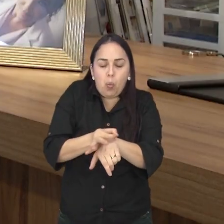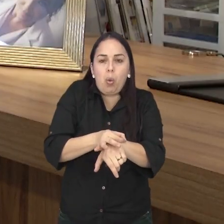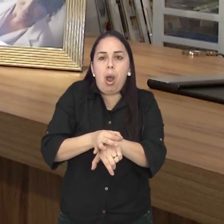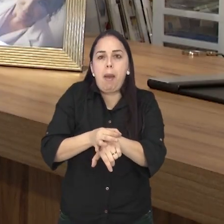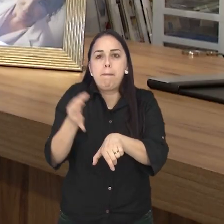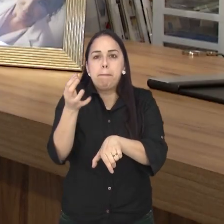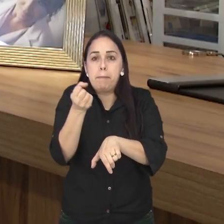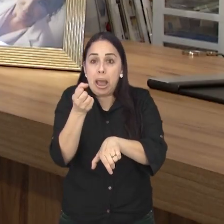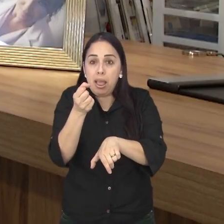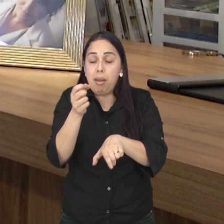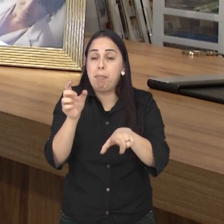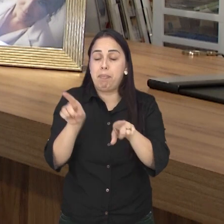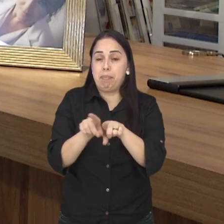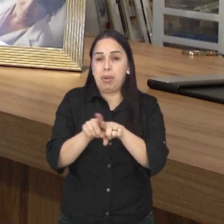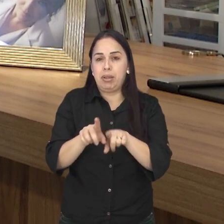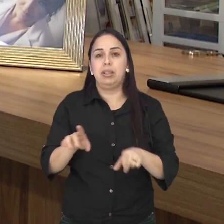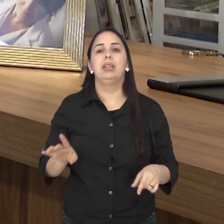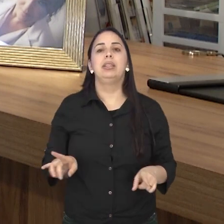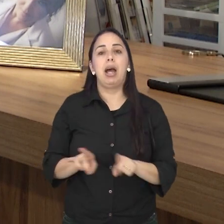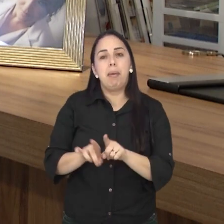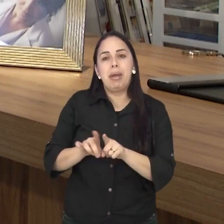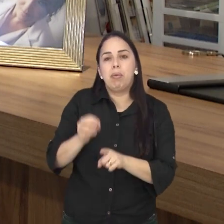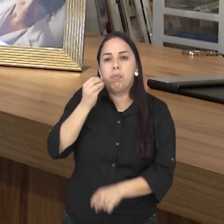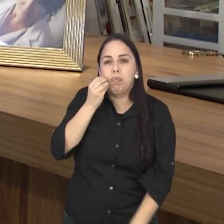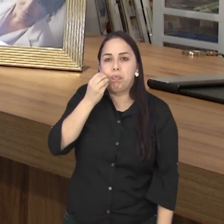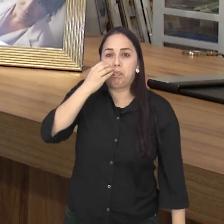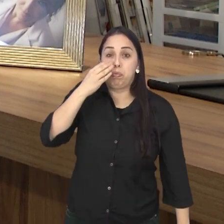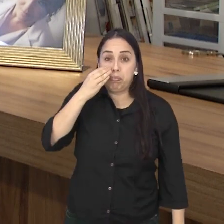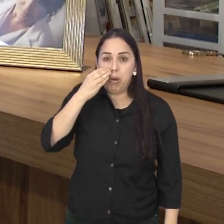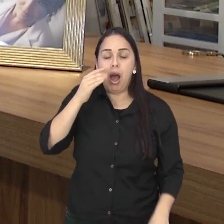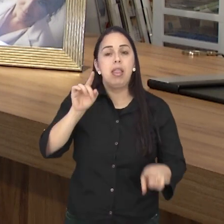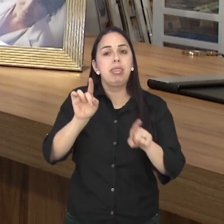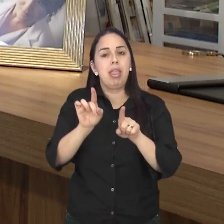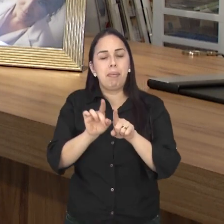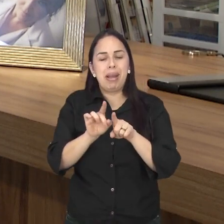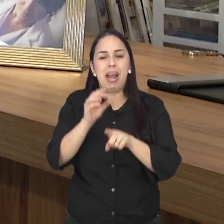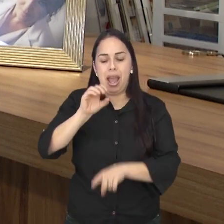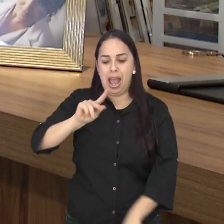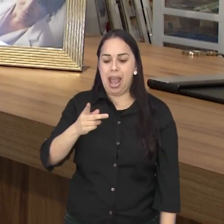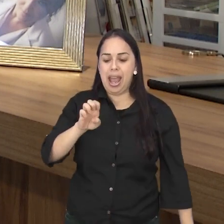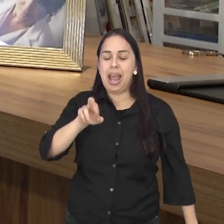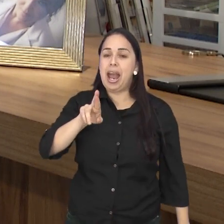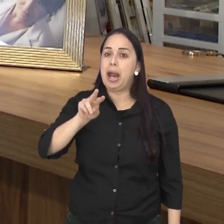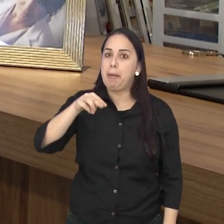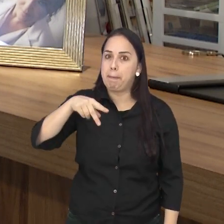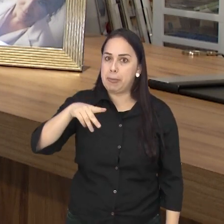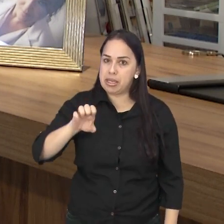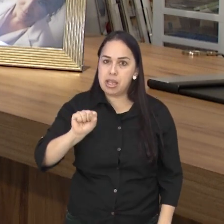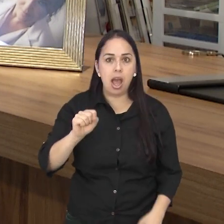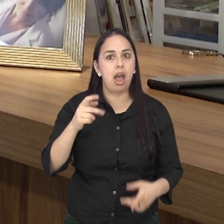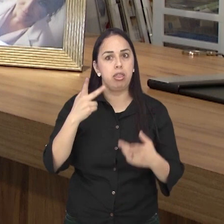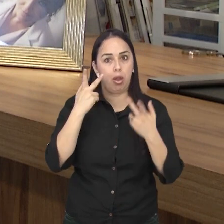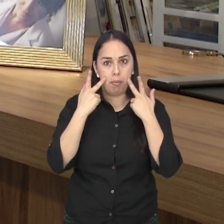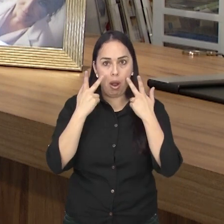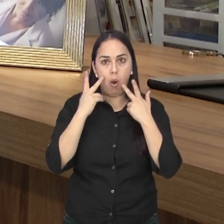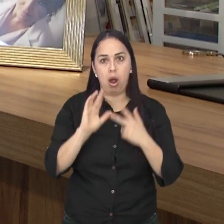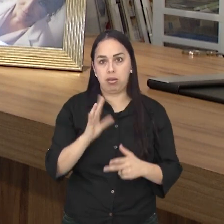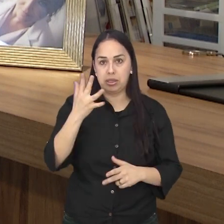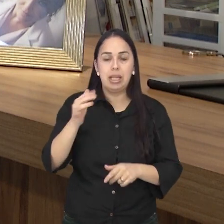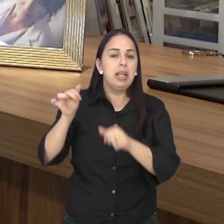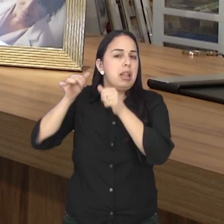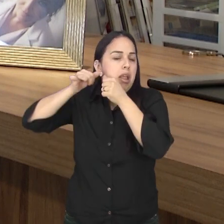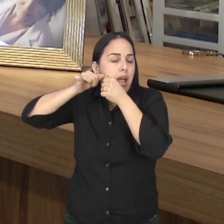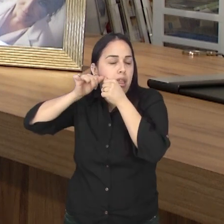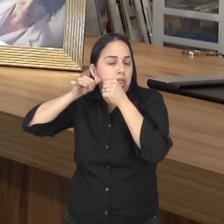serem diminuídas perante o calor, a radiação solar, e aí o herpes é mais comum aparecer. A acne também, né,